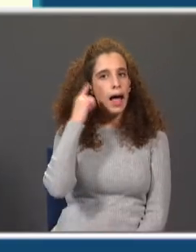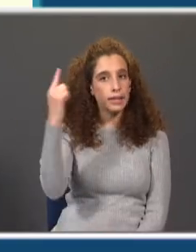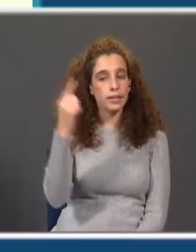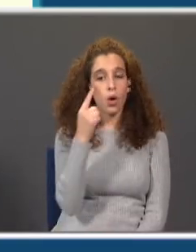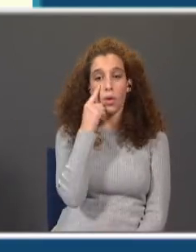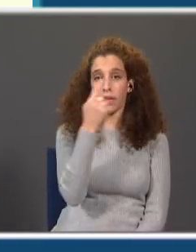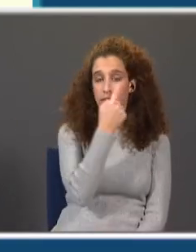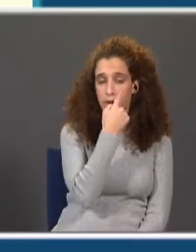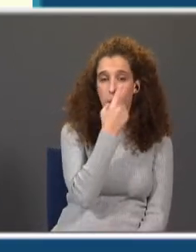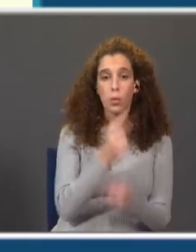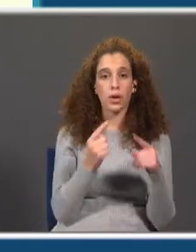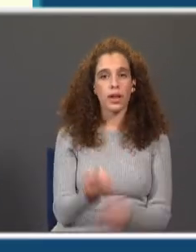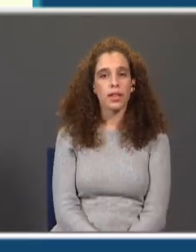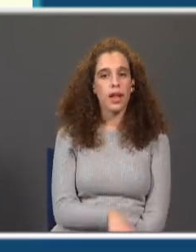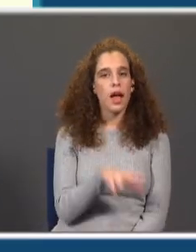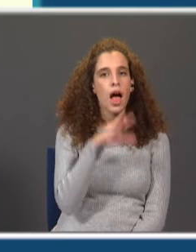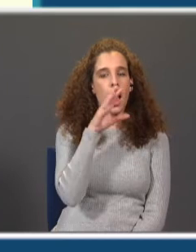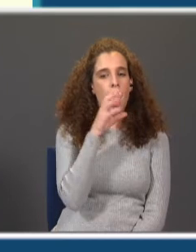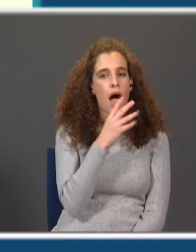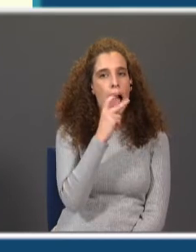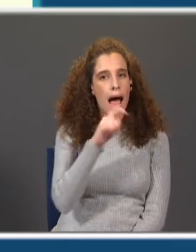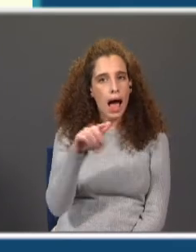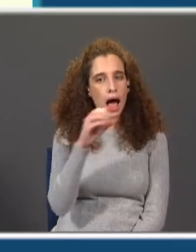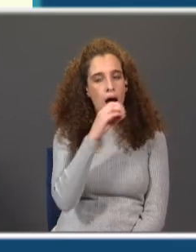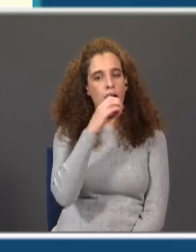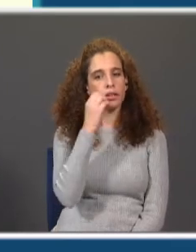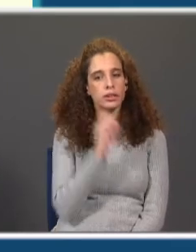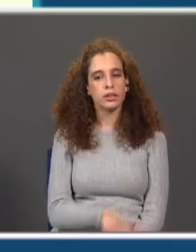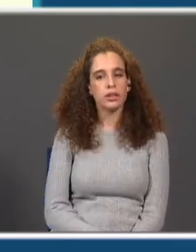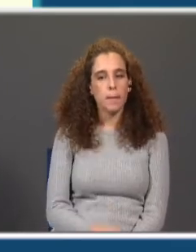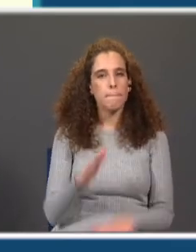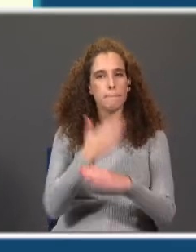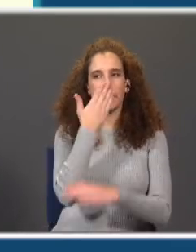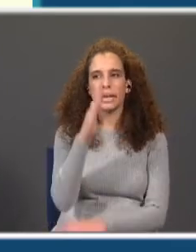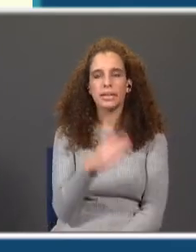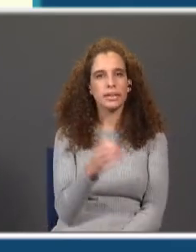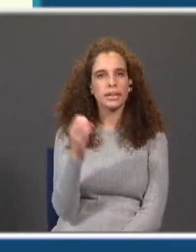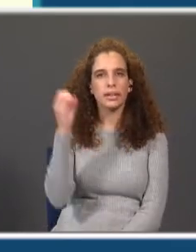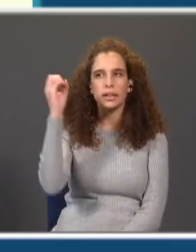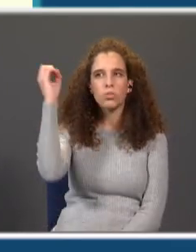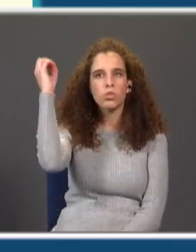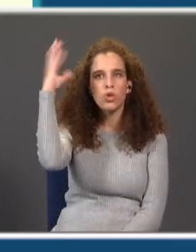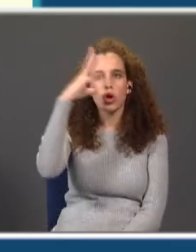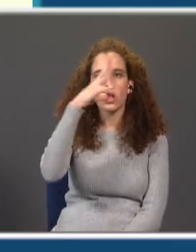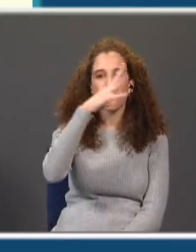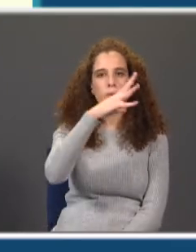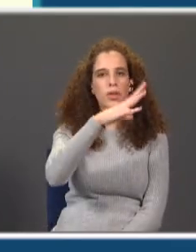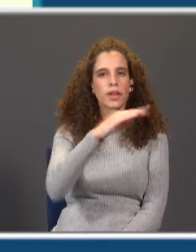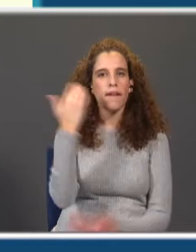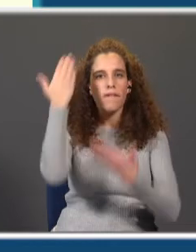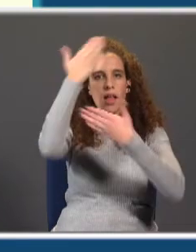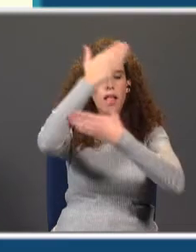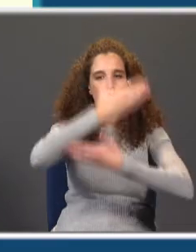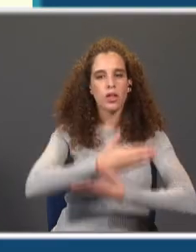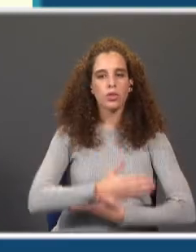ele ladrava, ouvia e parece que iluminava a noite. Portanto, o latido do cão iluminava,